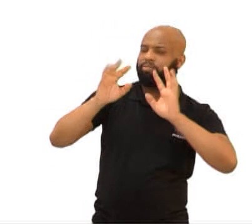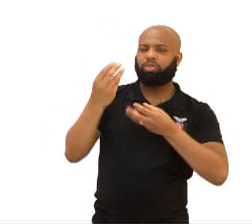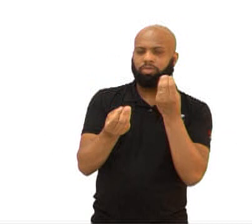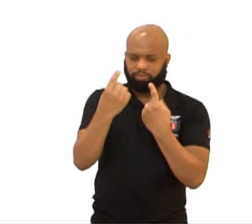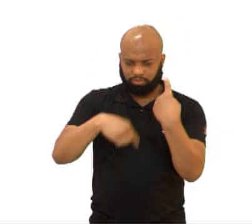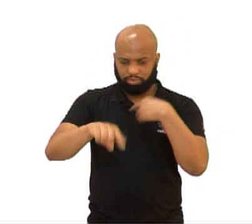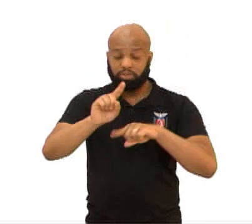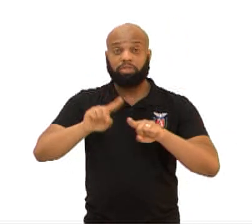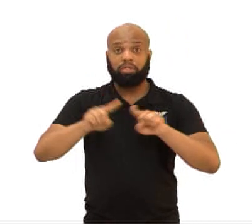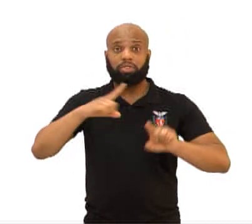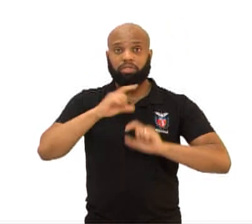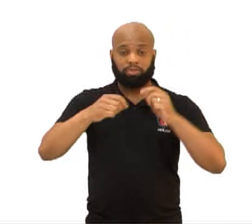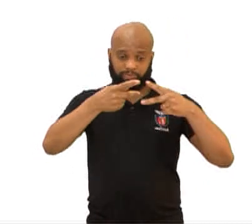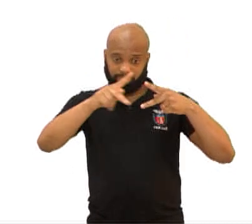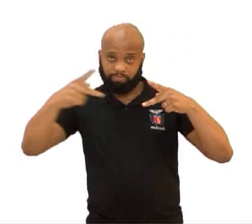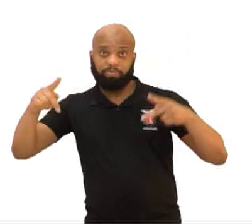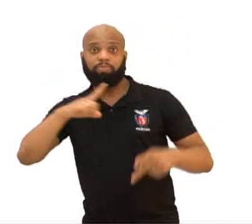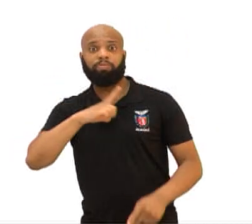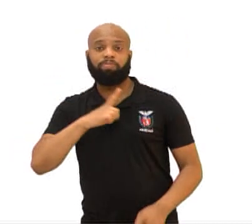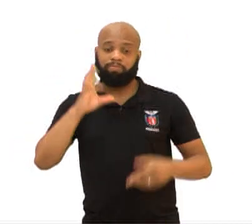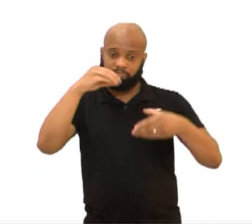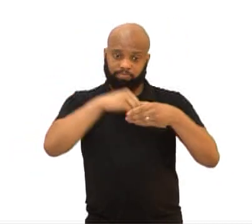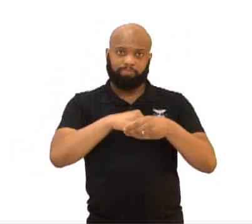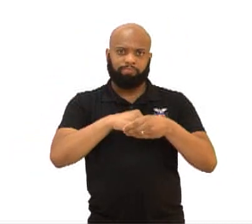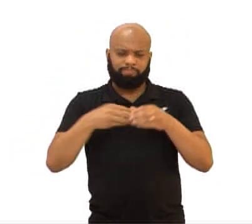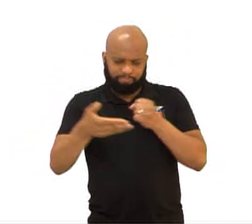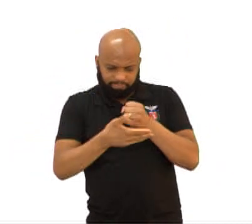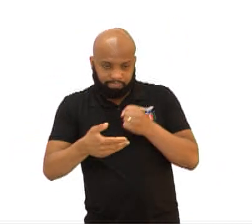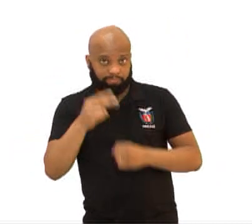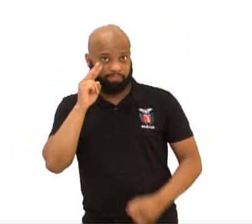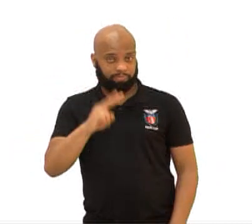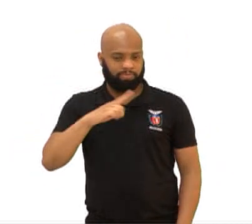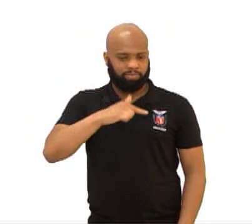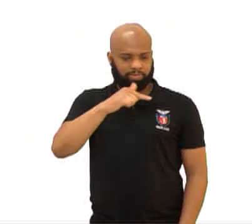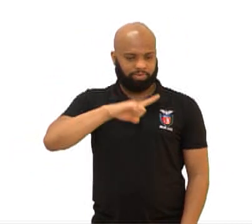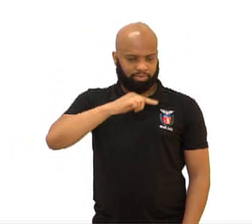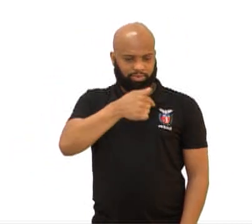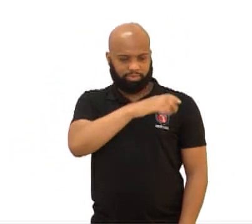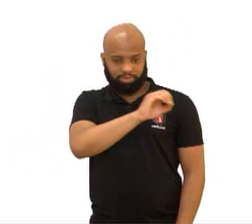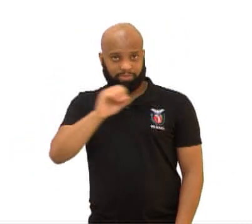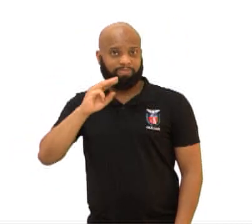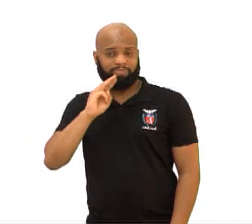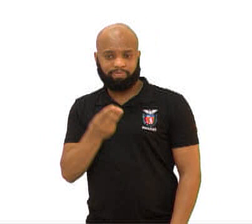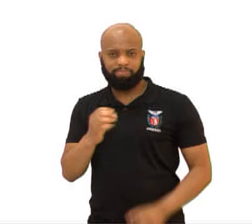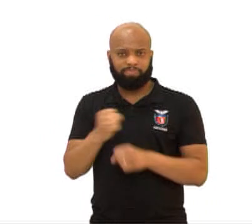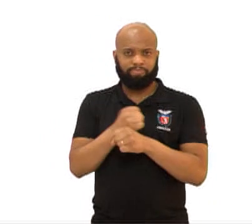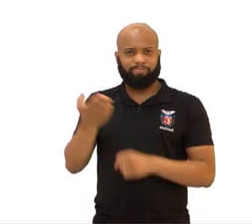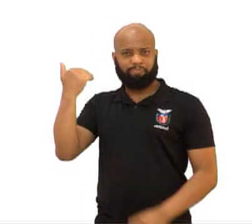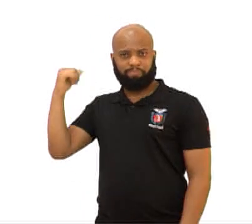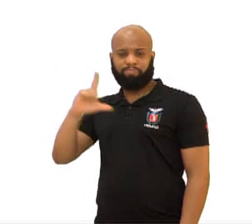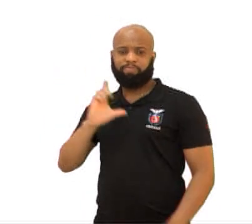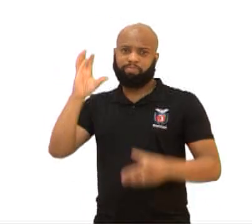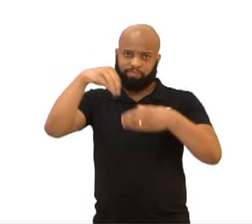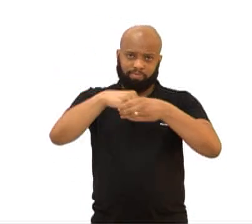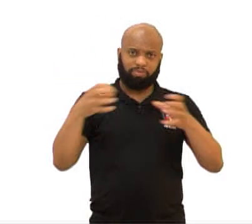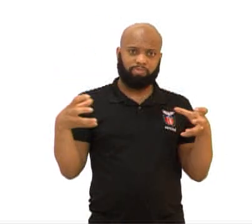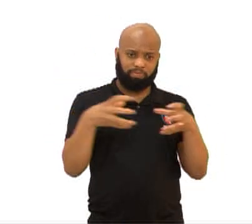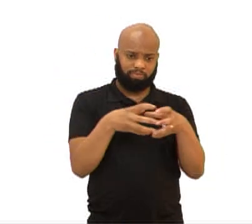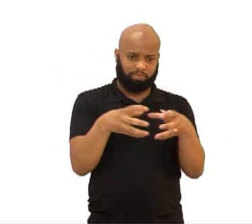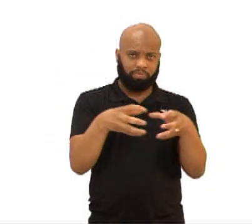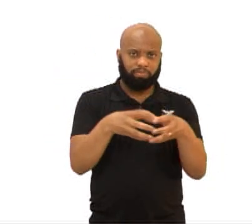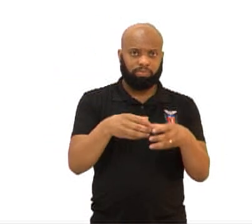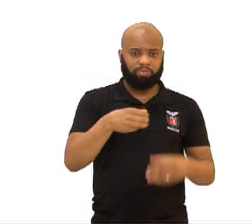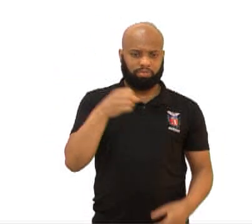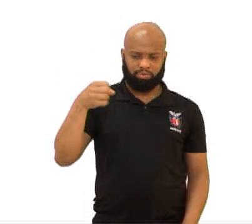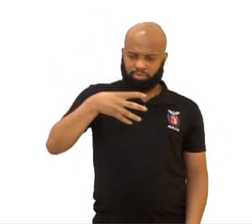tanto, estima-se que a proteína precursora da visão tenha surgido há 700 milhões de anos, em um grupo chamado de placozoa, entre porífera